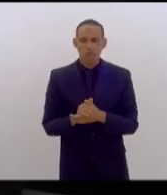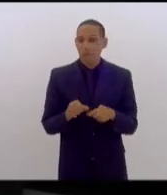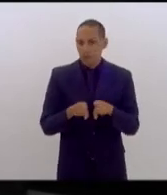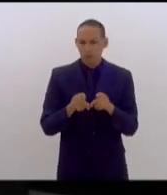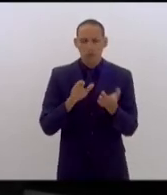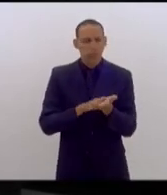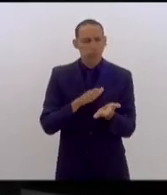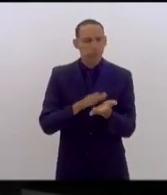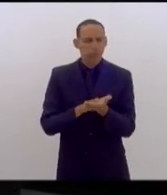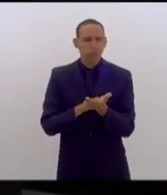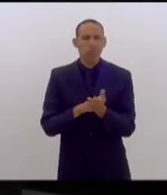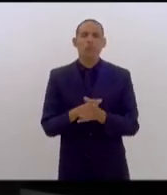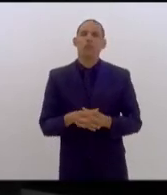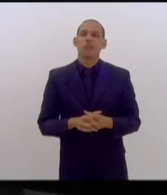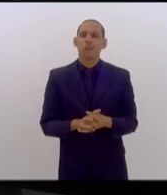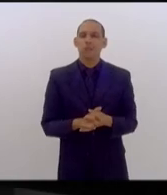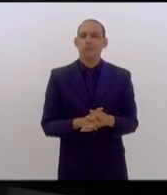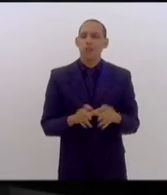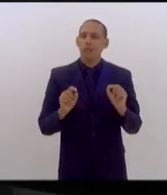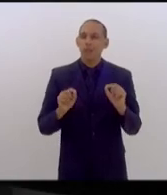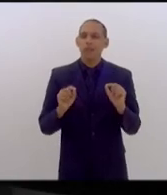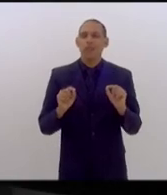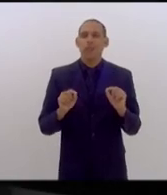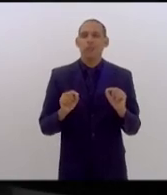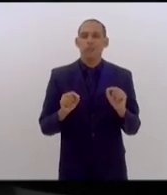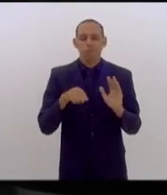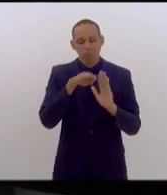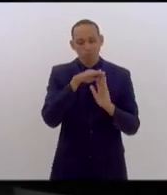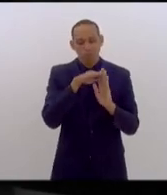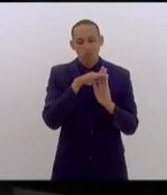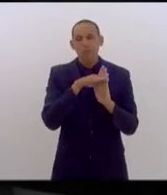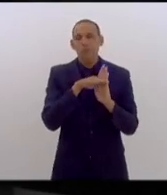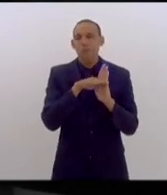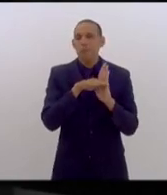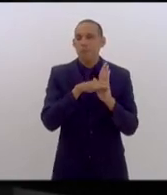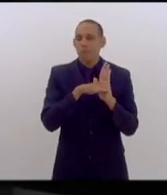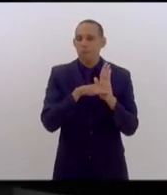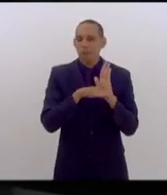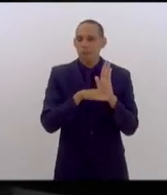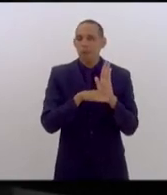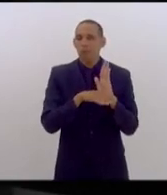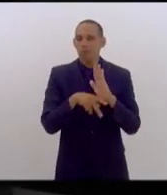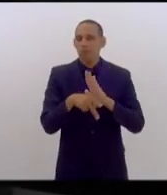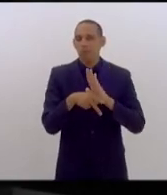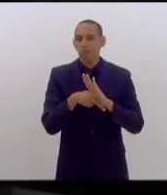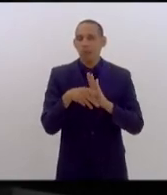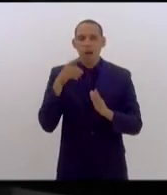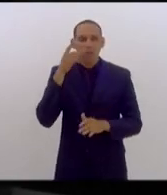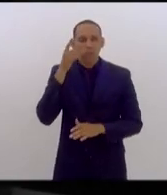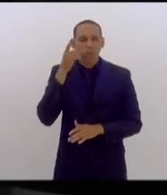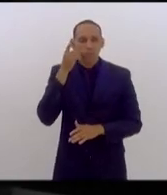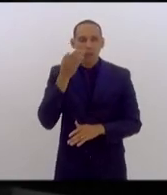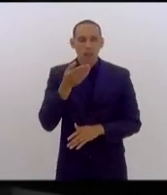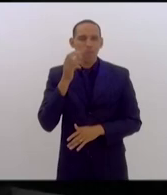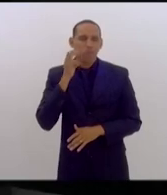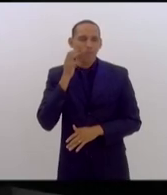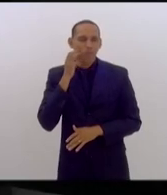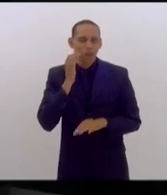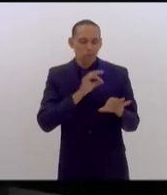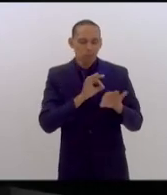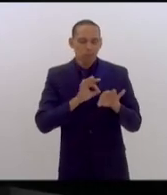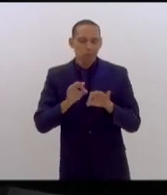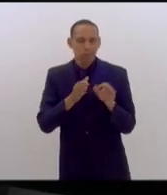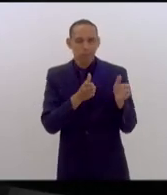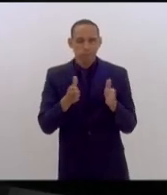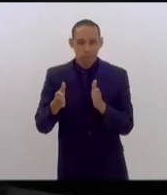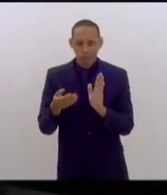elogiar assistente sistematização promovida pelo Deputado waldeck